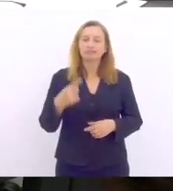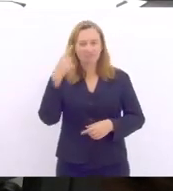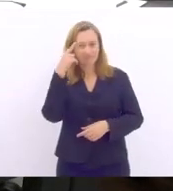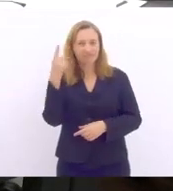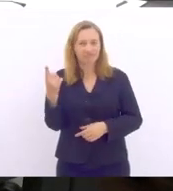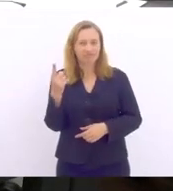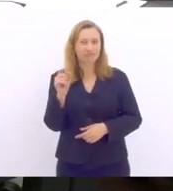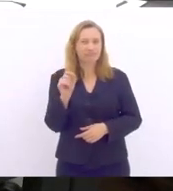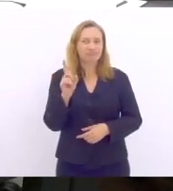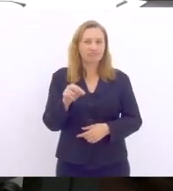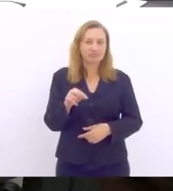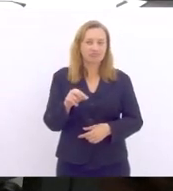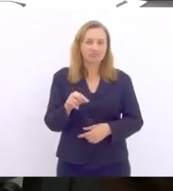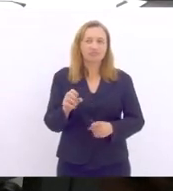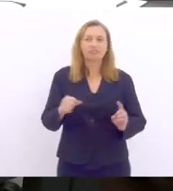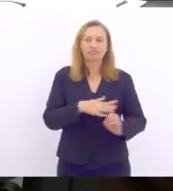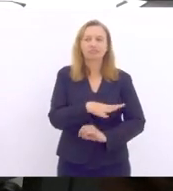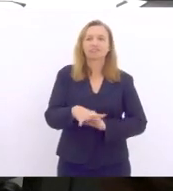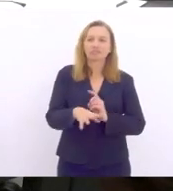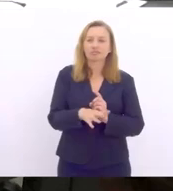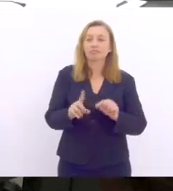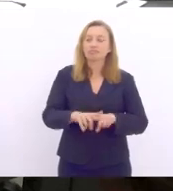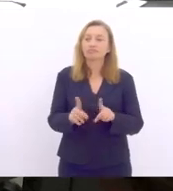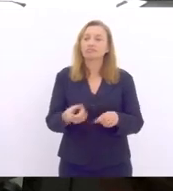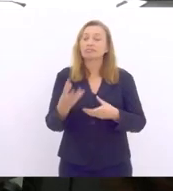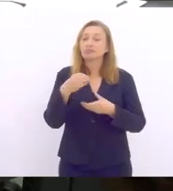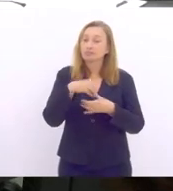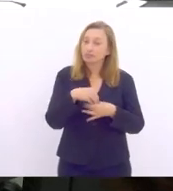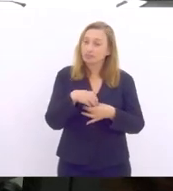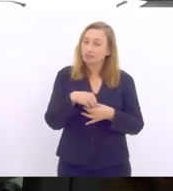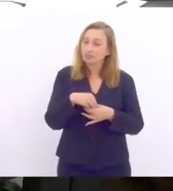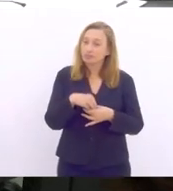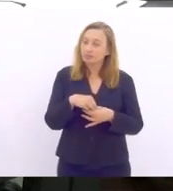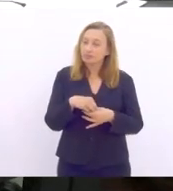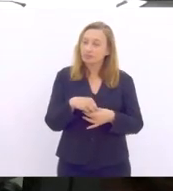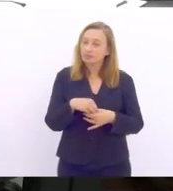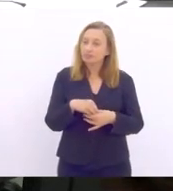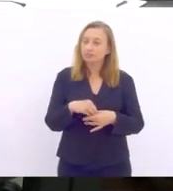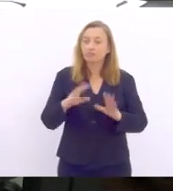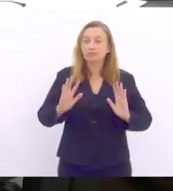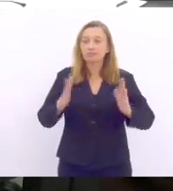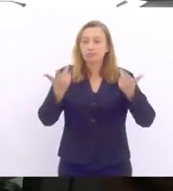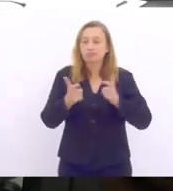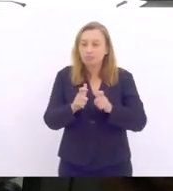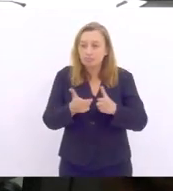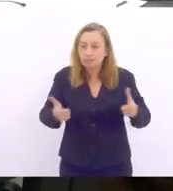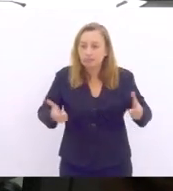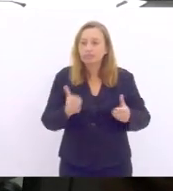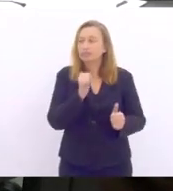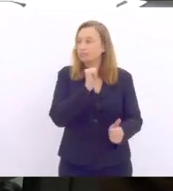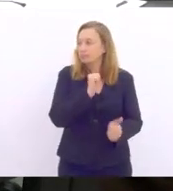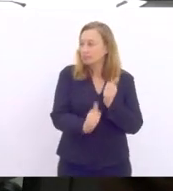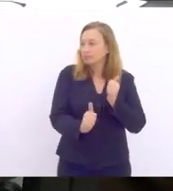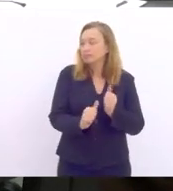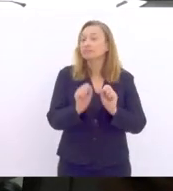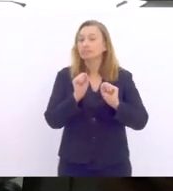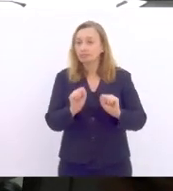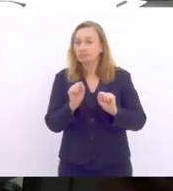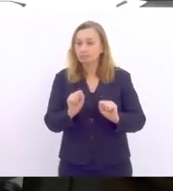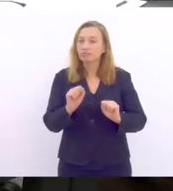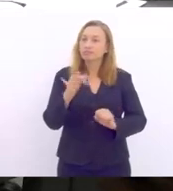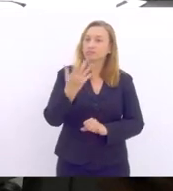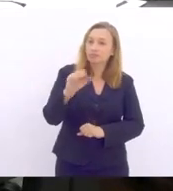é dada na nossa sociedade, mas que dentro de um espetáculo tão grandioso que é o futebol, a gente poder fazer